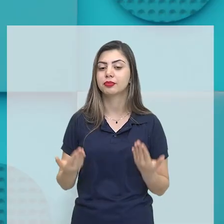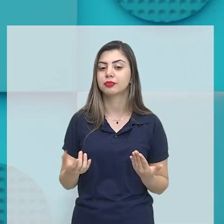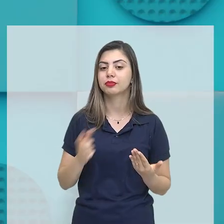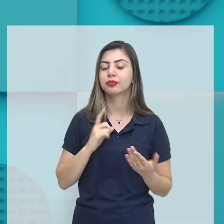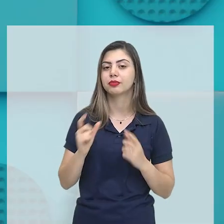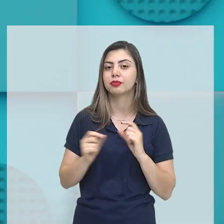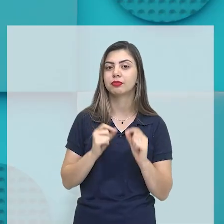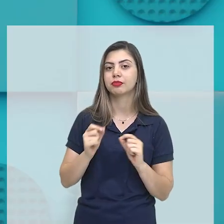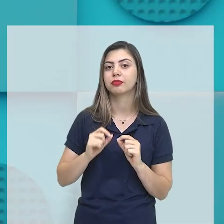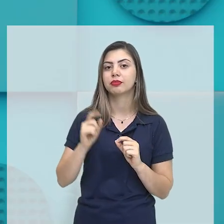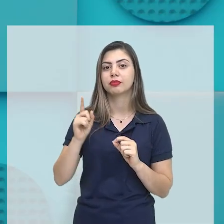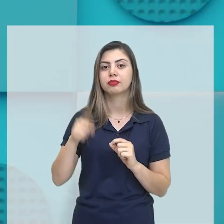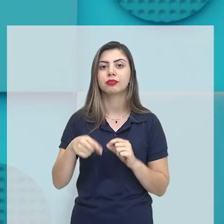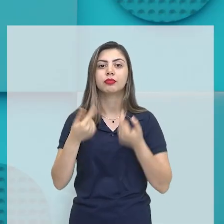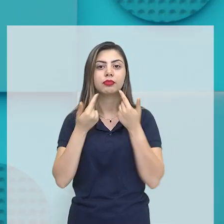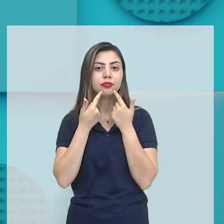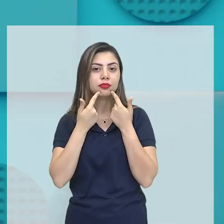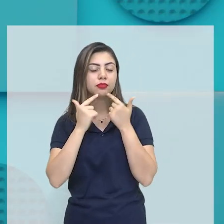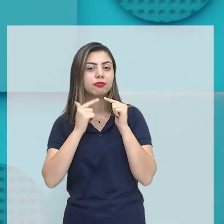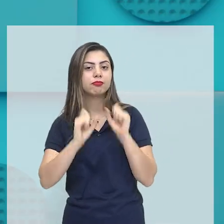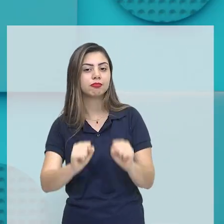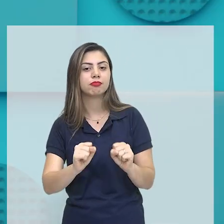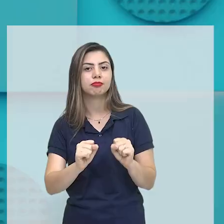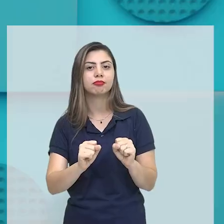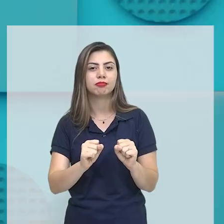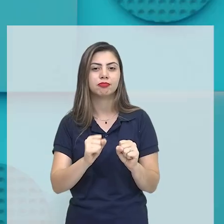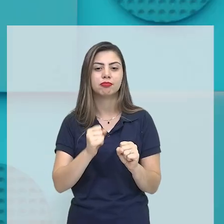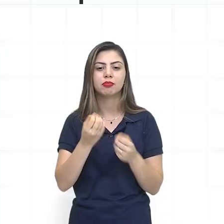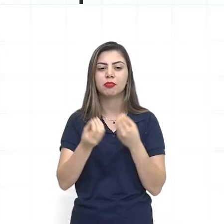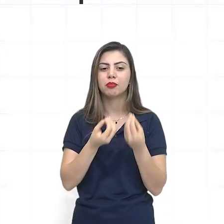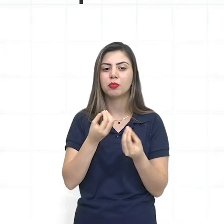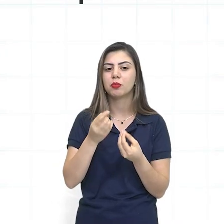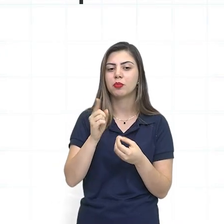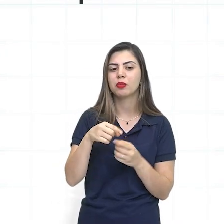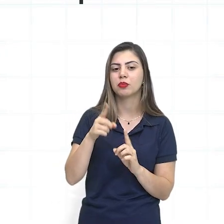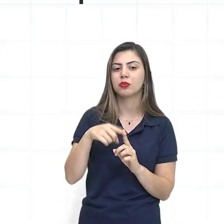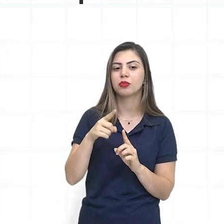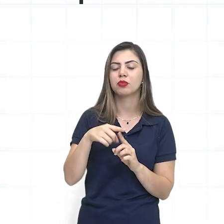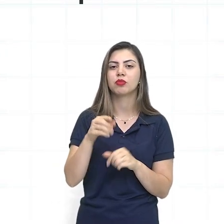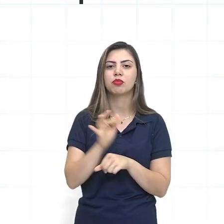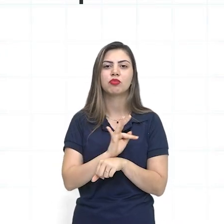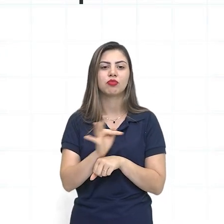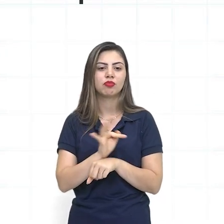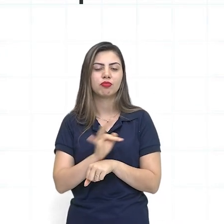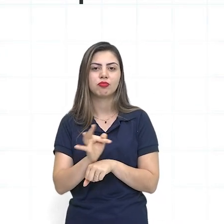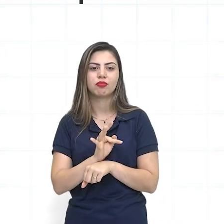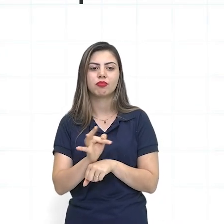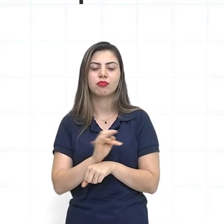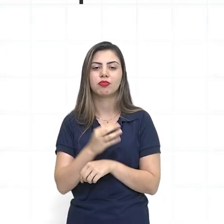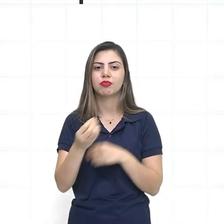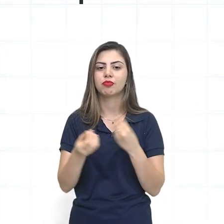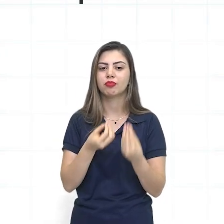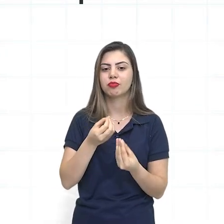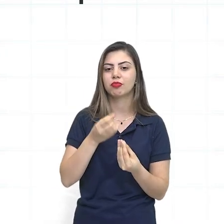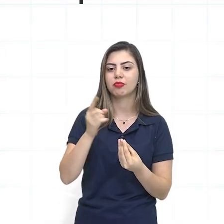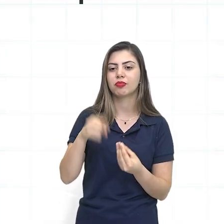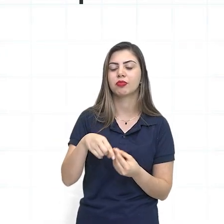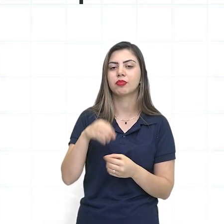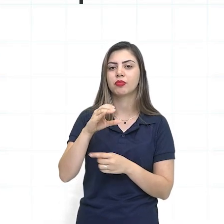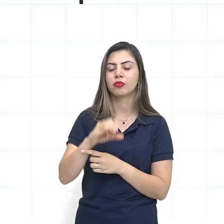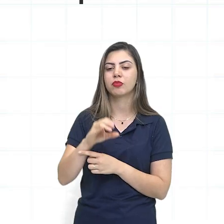linguagem formal, que é... O que é a linguagem formal? É aquela, né, em que é chamada de